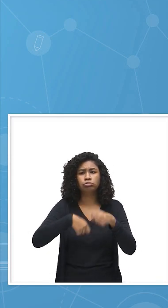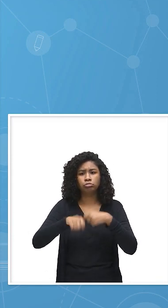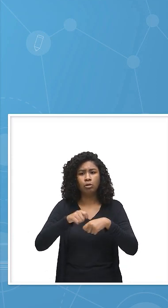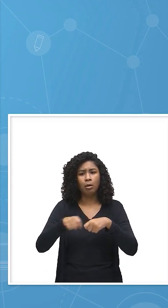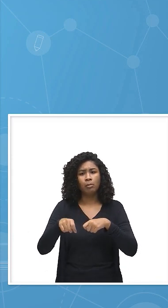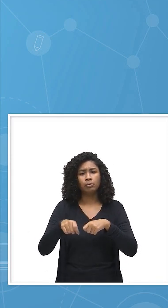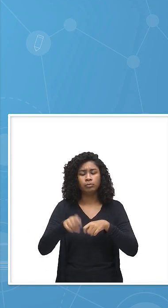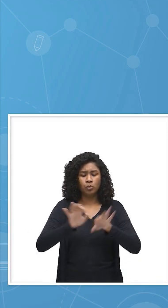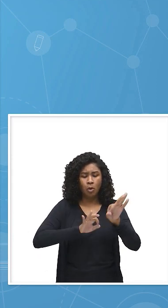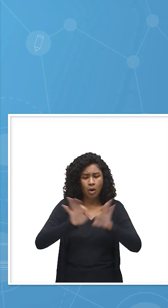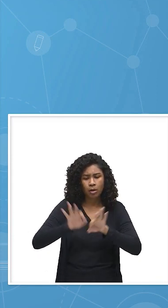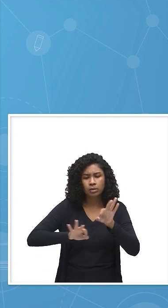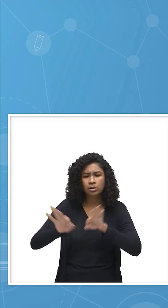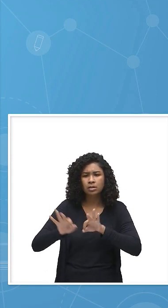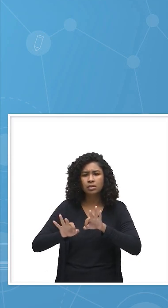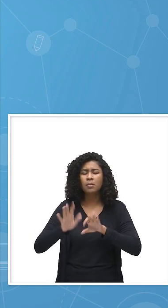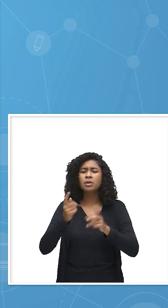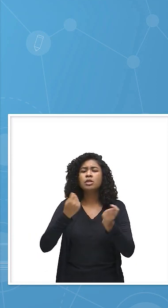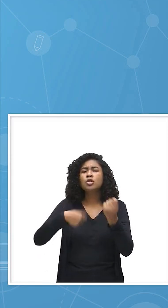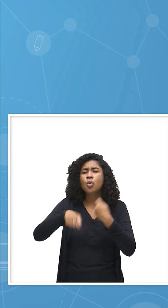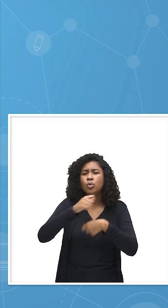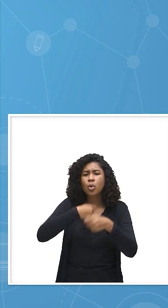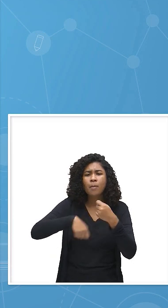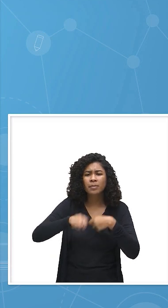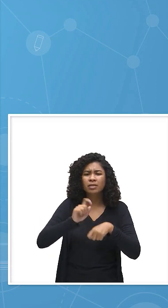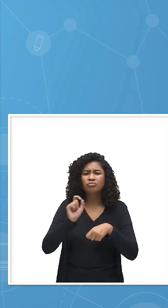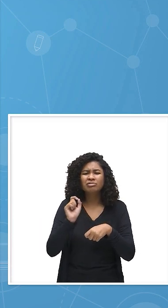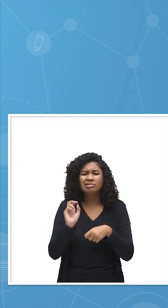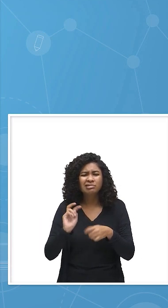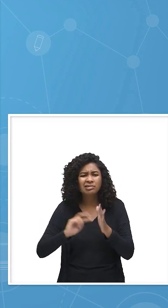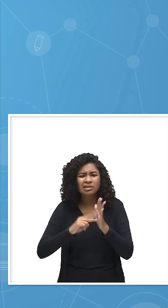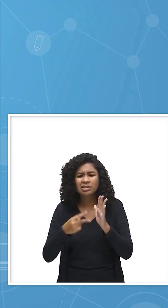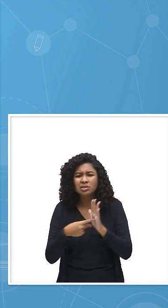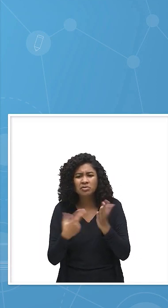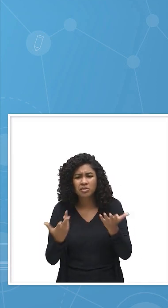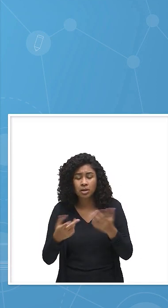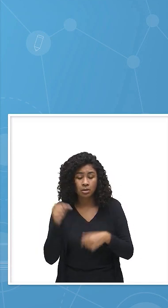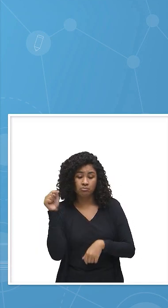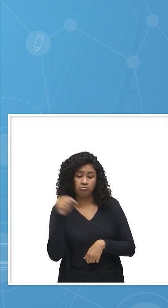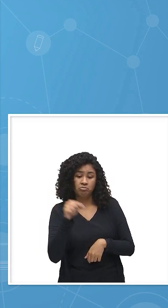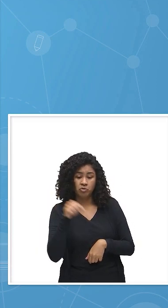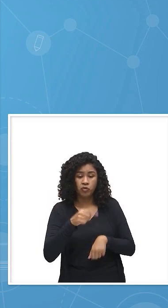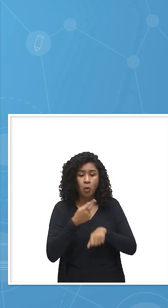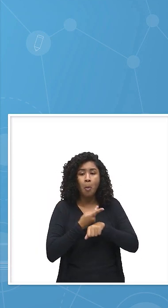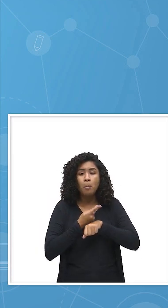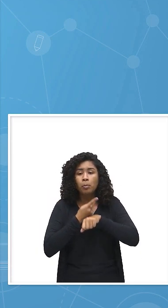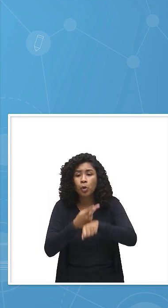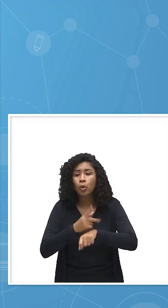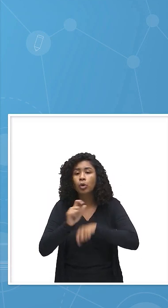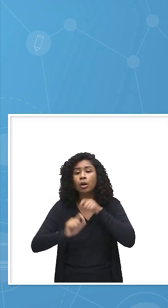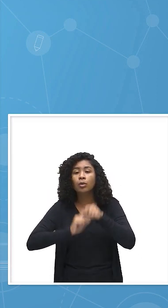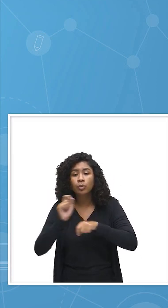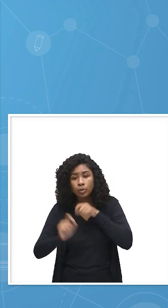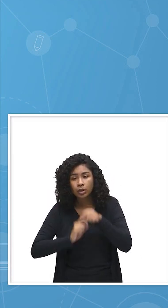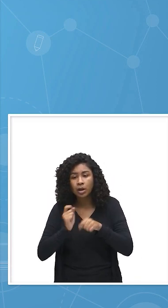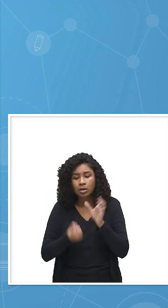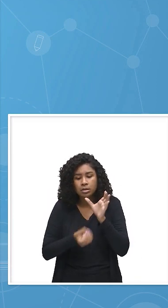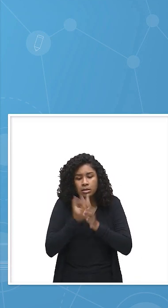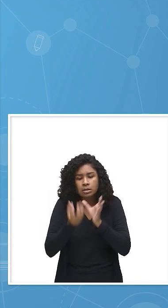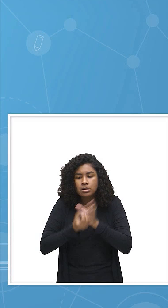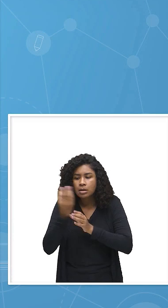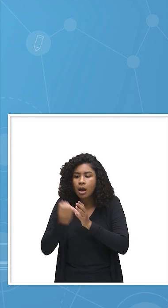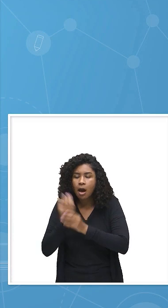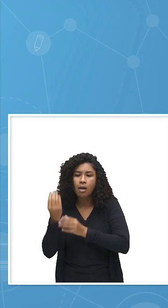subsistência. O que é uma economia de subsistência, professora? Significa que eles vão procurar produzir tudo aquilo que